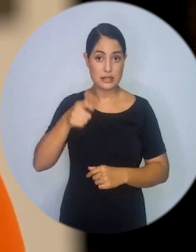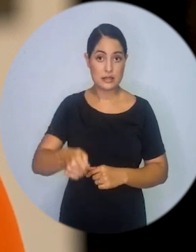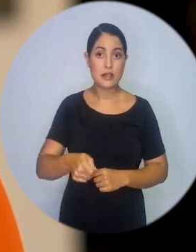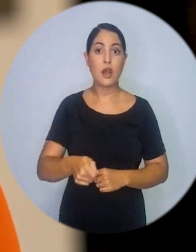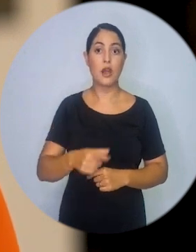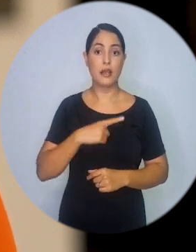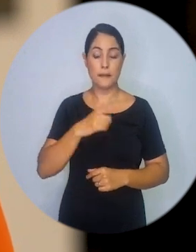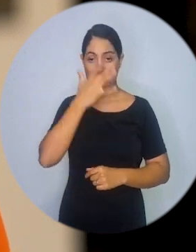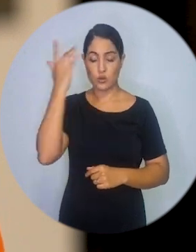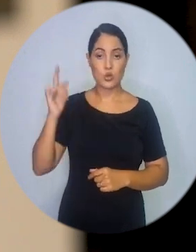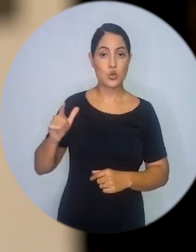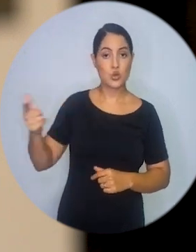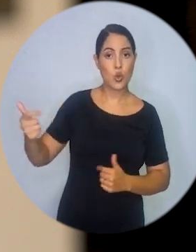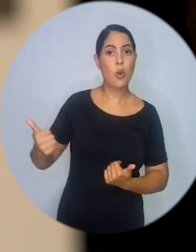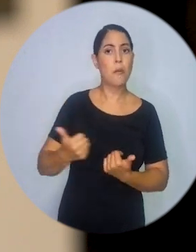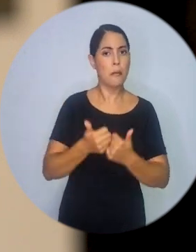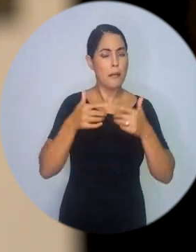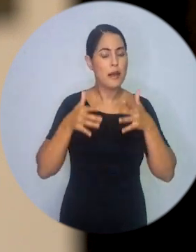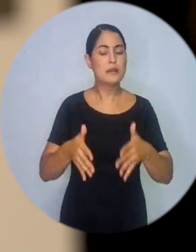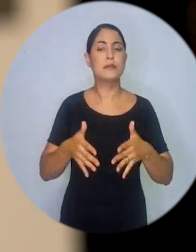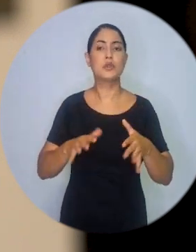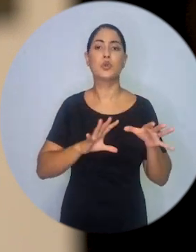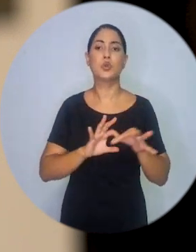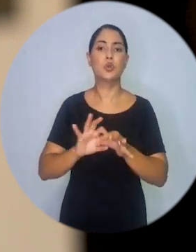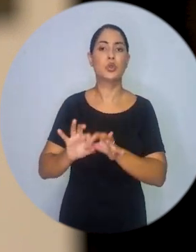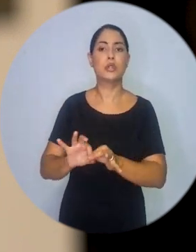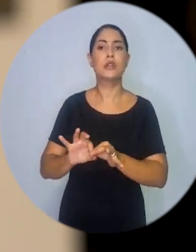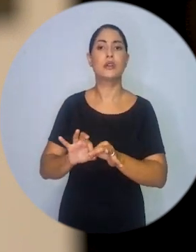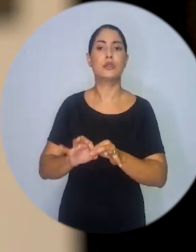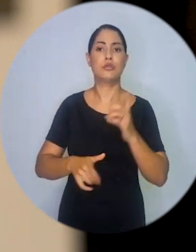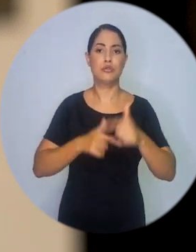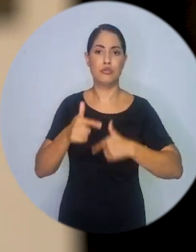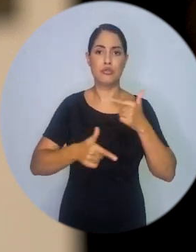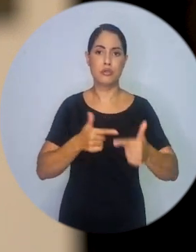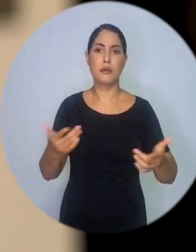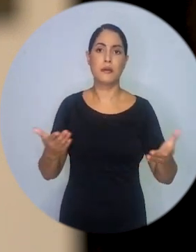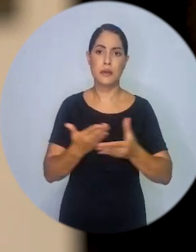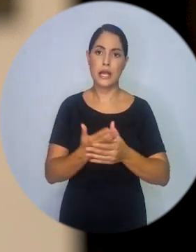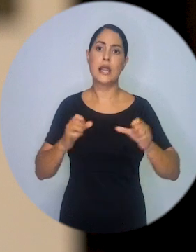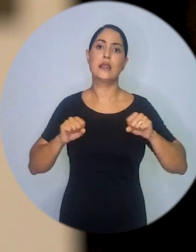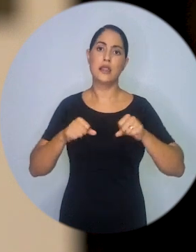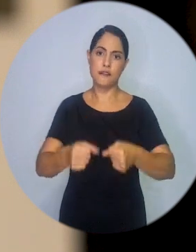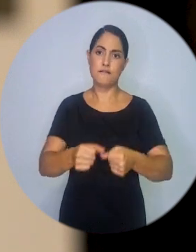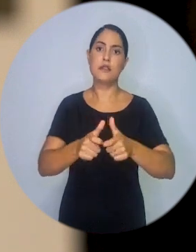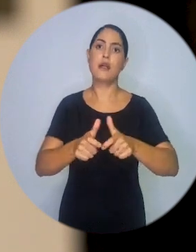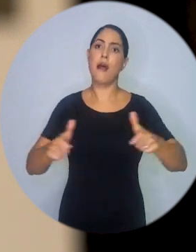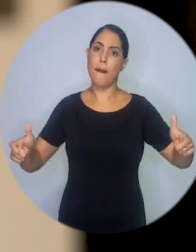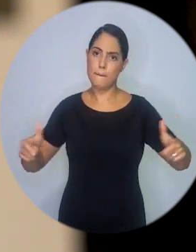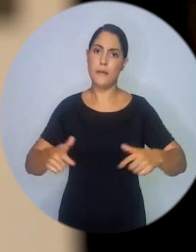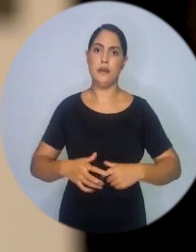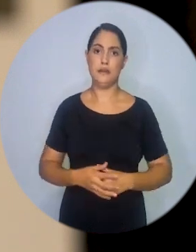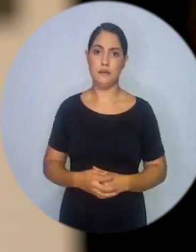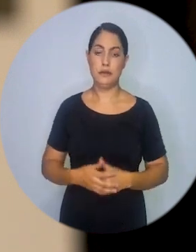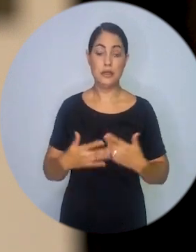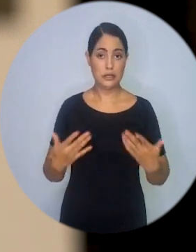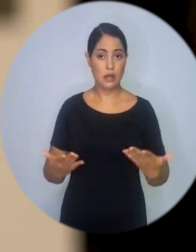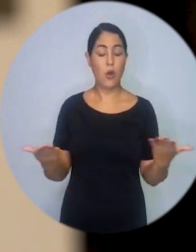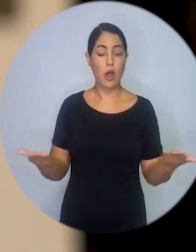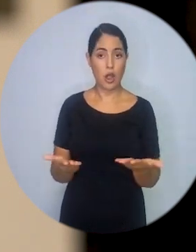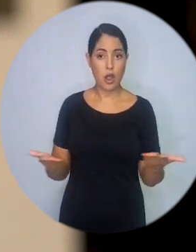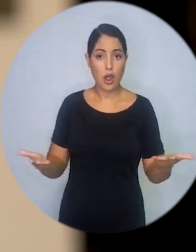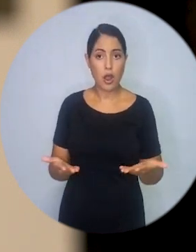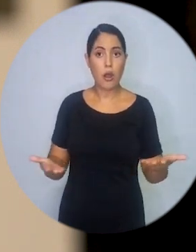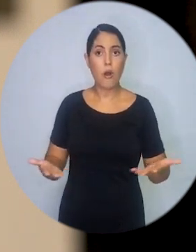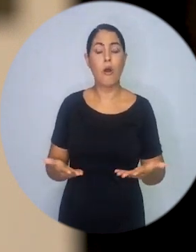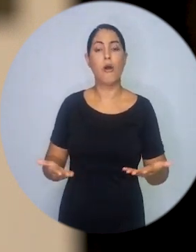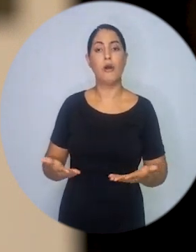decisão favorece a participação de terceiros e amicus curiae nos processos, ampliando o direito de defesa. O representante